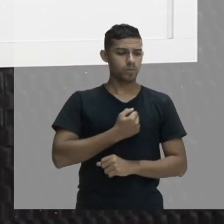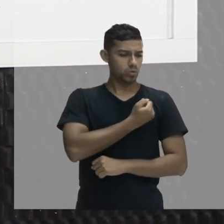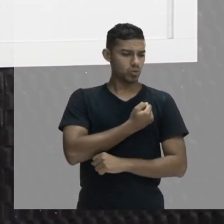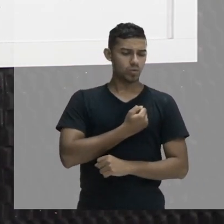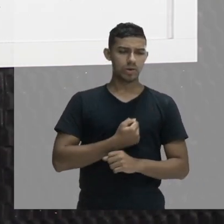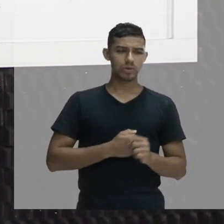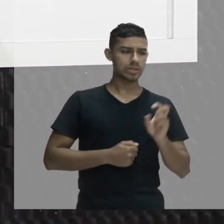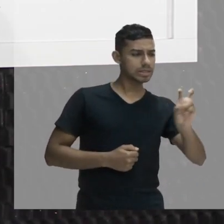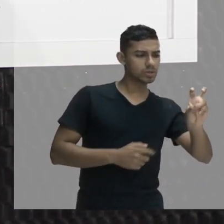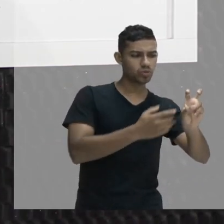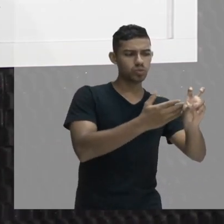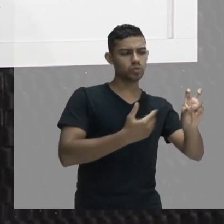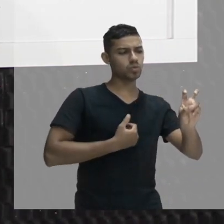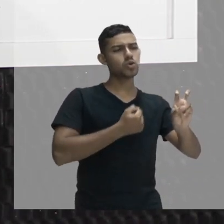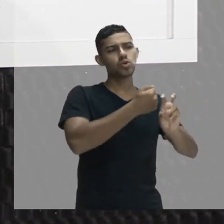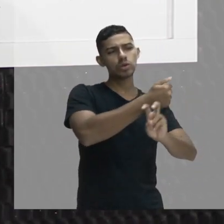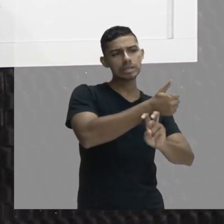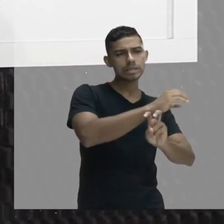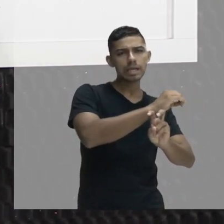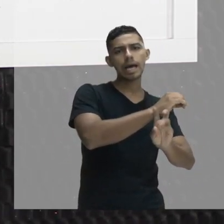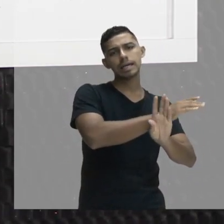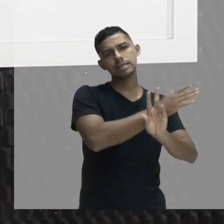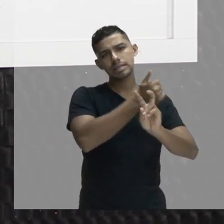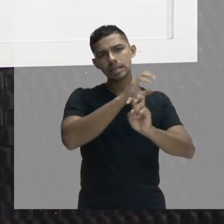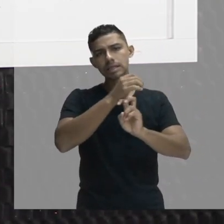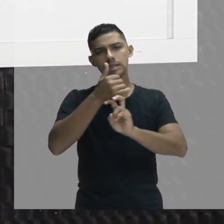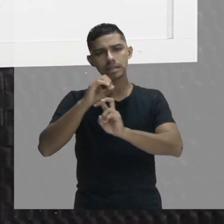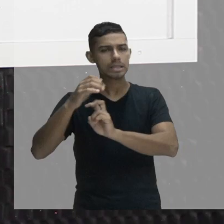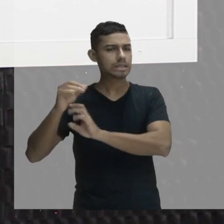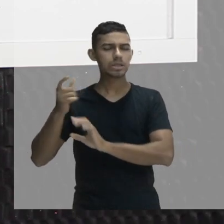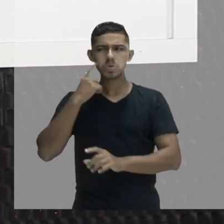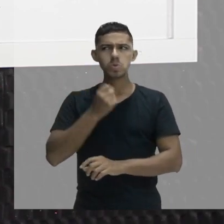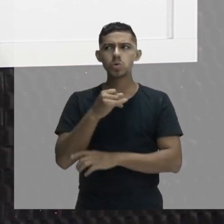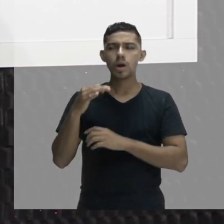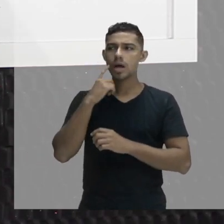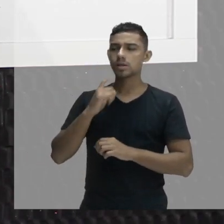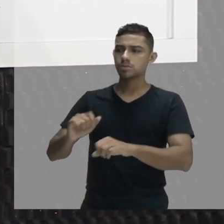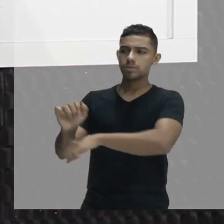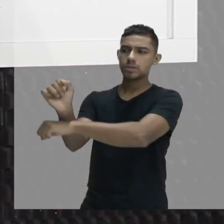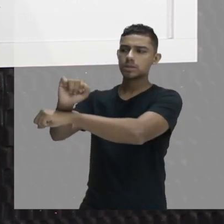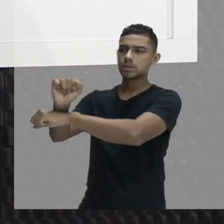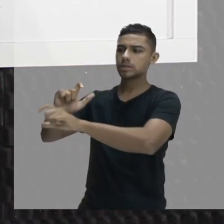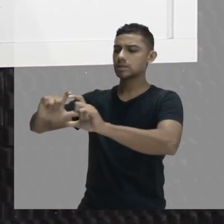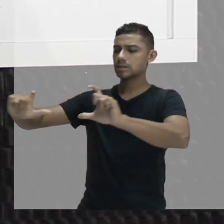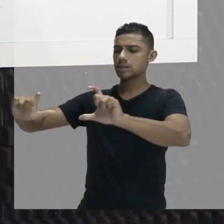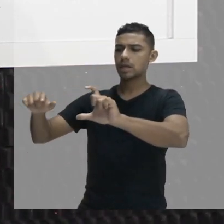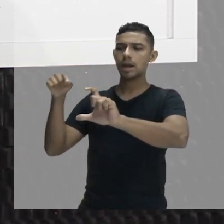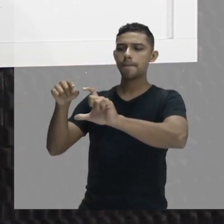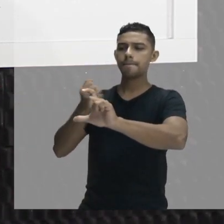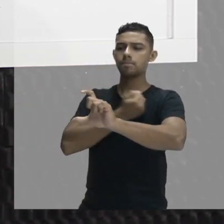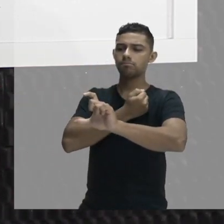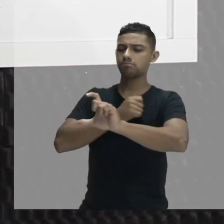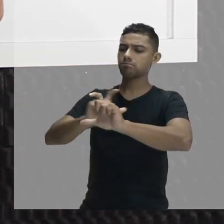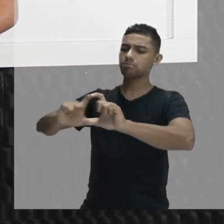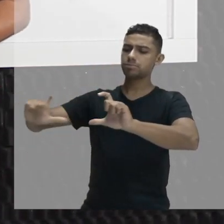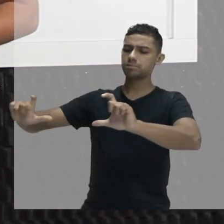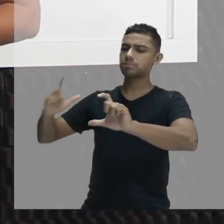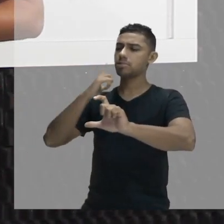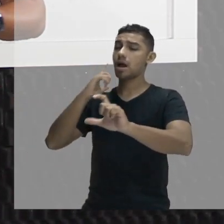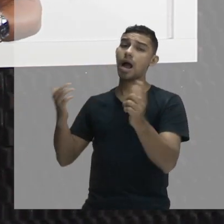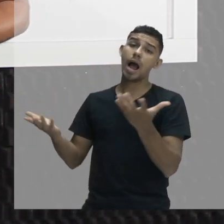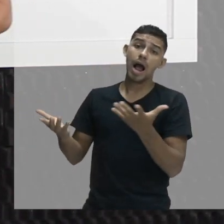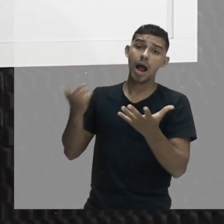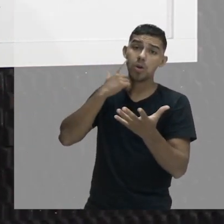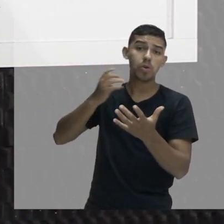números, 5 dígitos? Tá? Quantas placas de automóveis diferentes existem? A gente vê os veículos aí